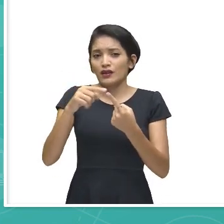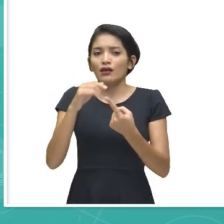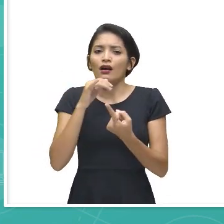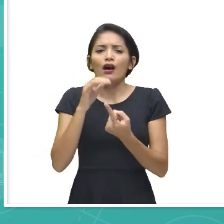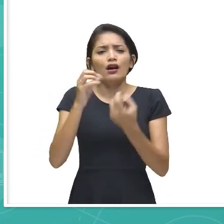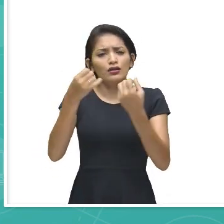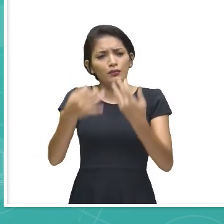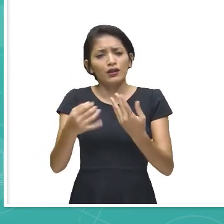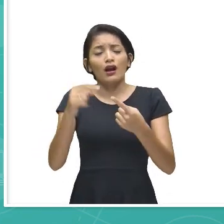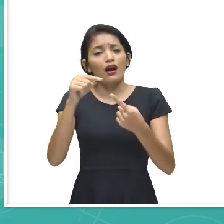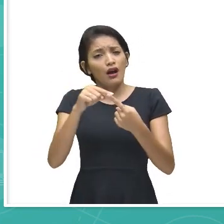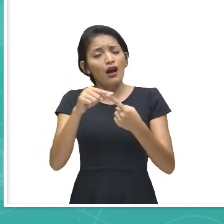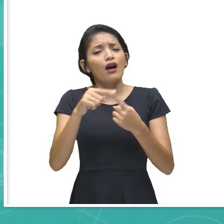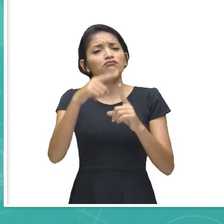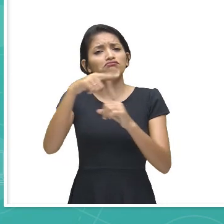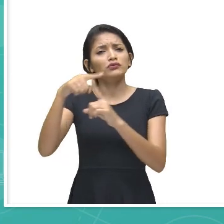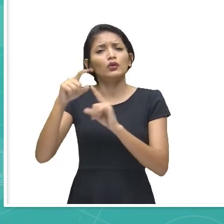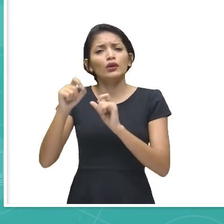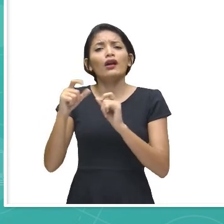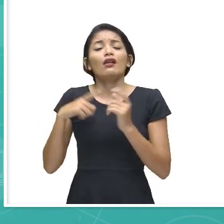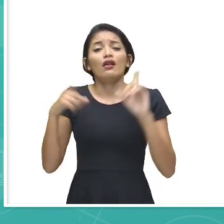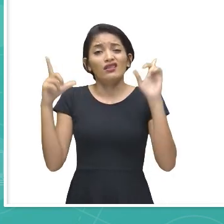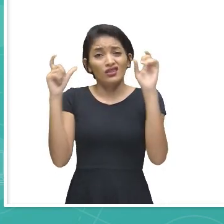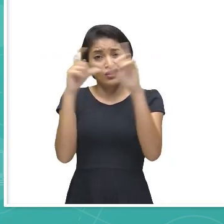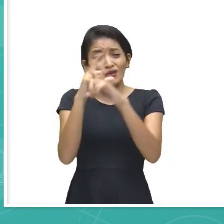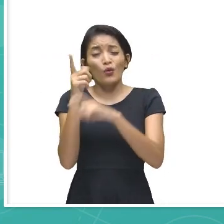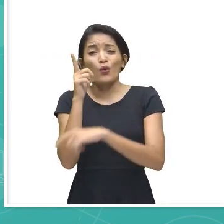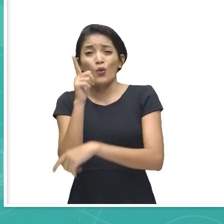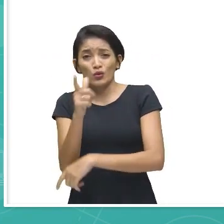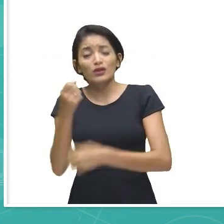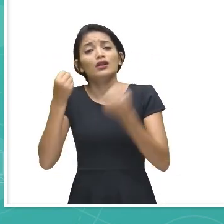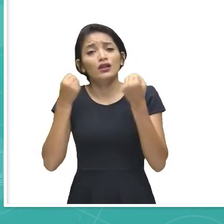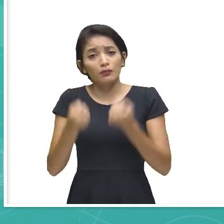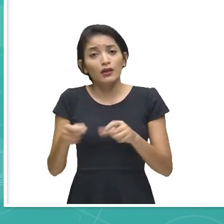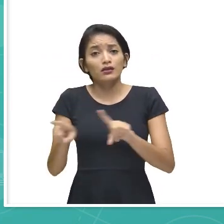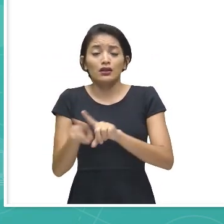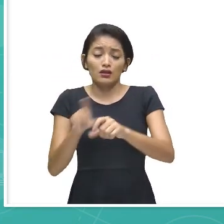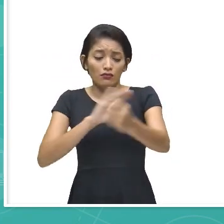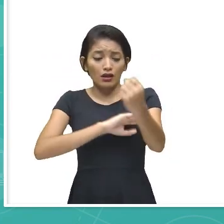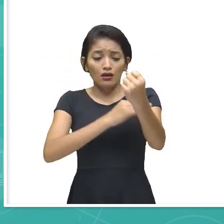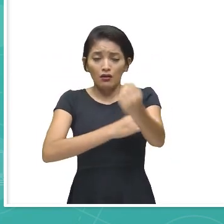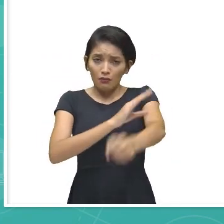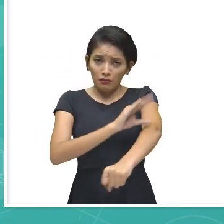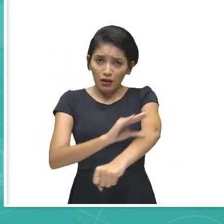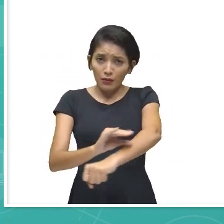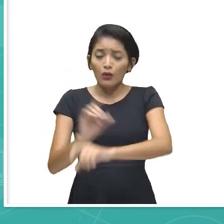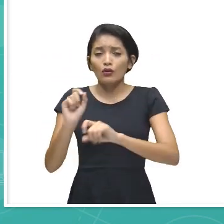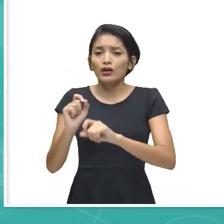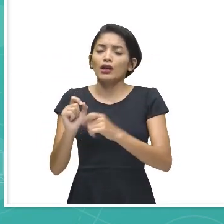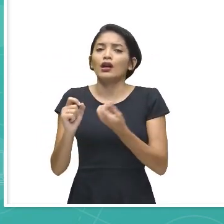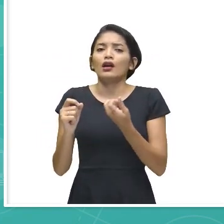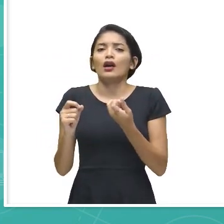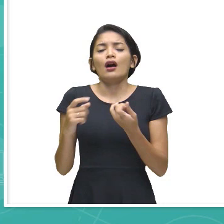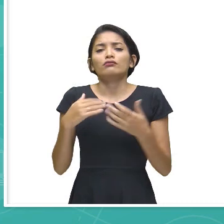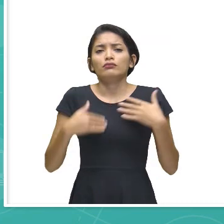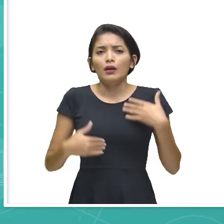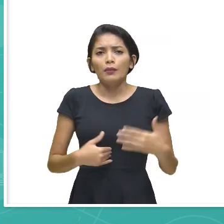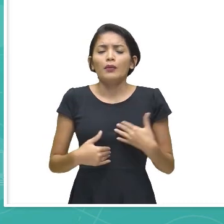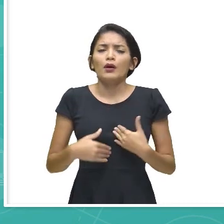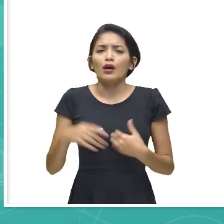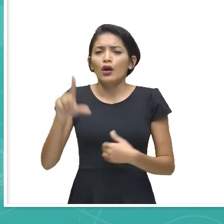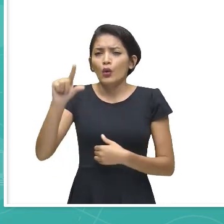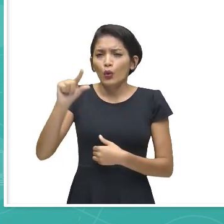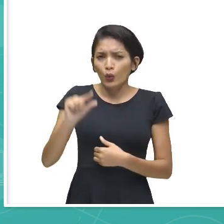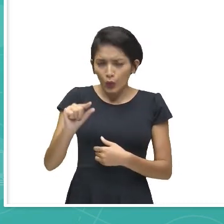assim: esse biotipo tem dificuldade de ganhar peso e massa muscular, tem uma tendência a ter baixa taxa de